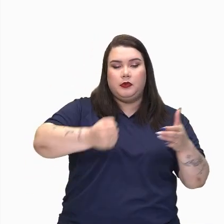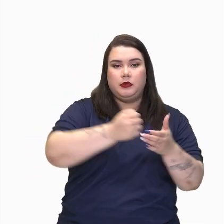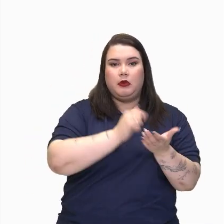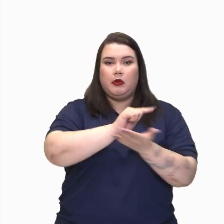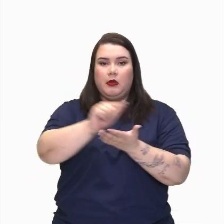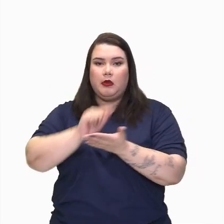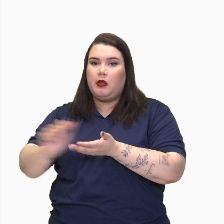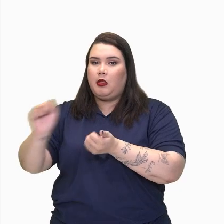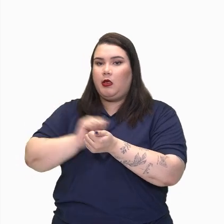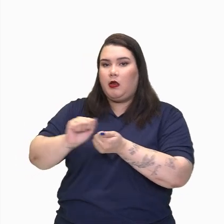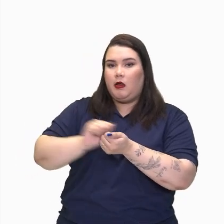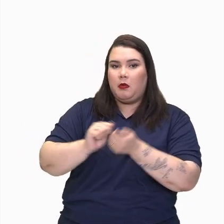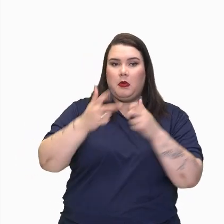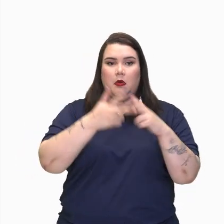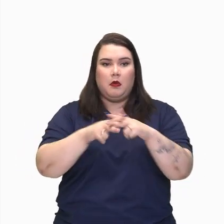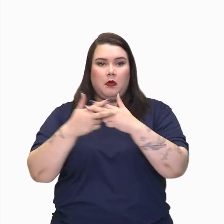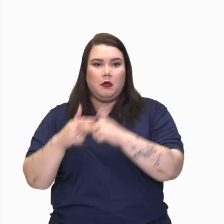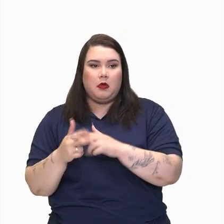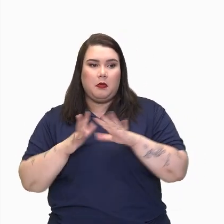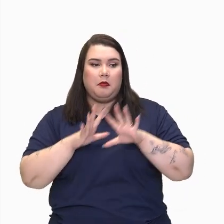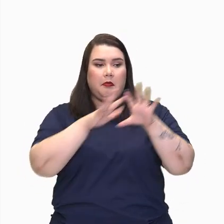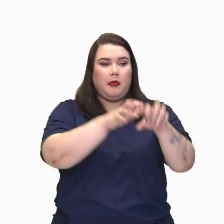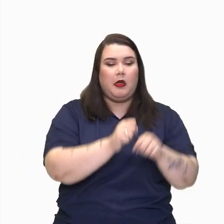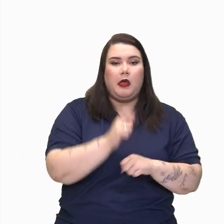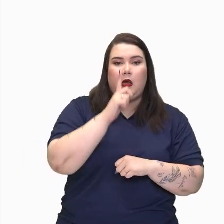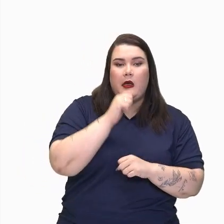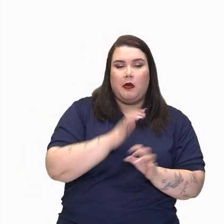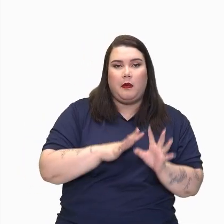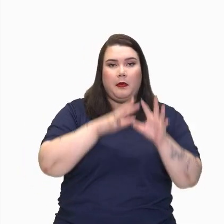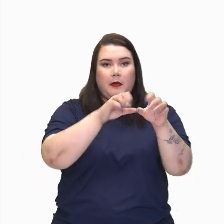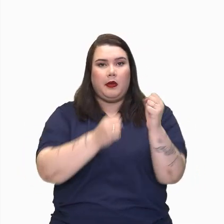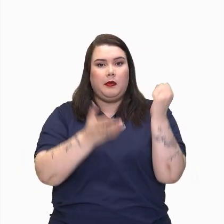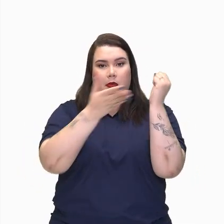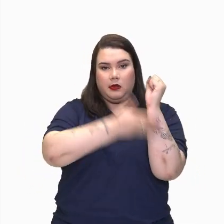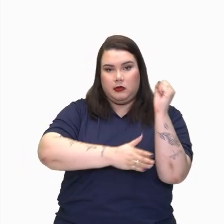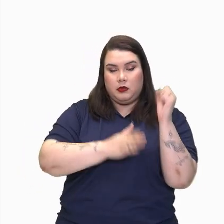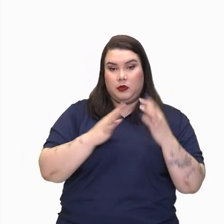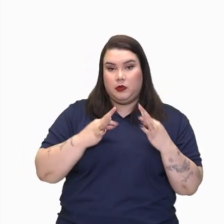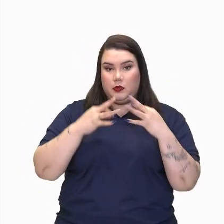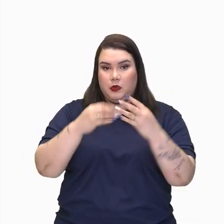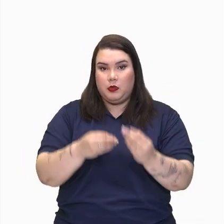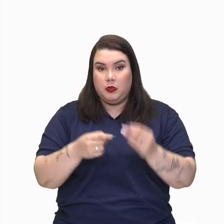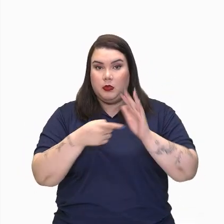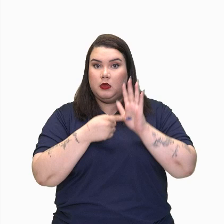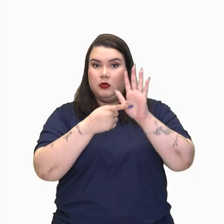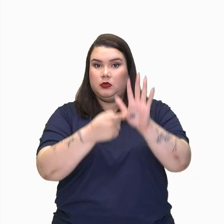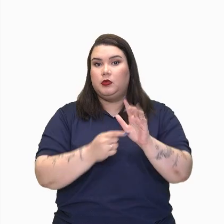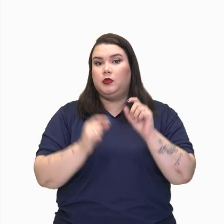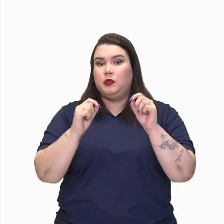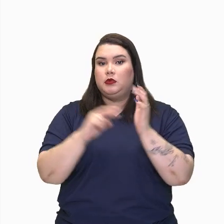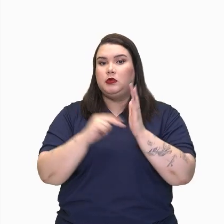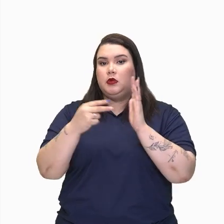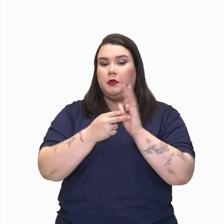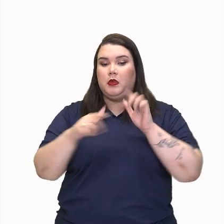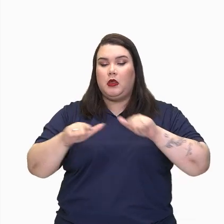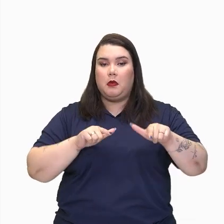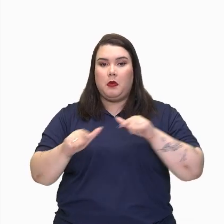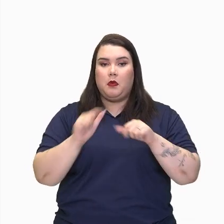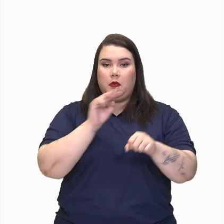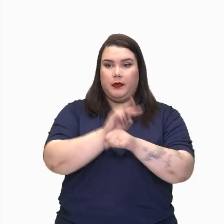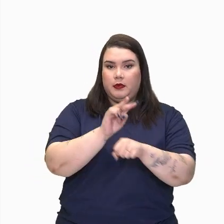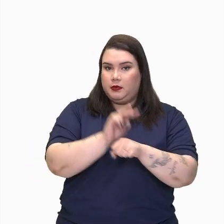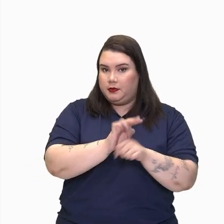lavar, consertar coisas e buscar água e lenha. Então, isso daí tudo indica o que é um trabalho de cuidado,